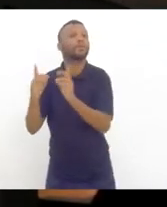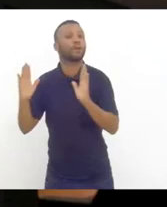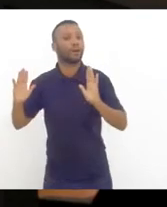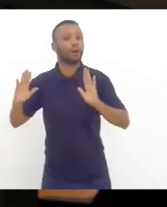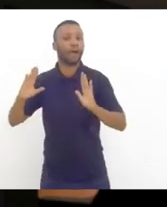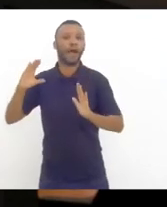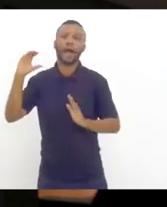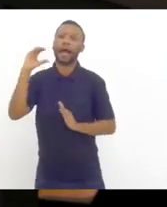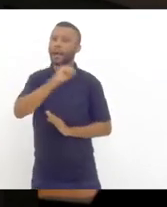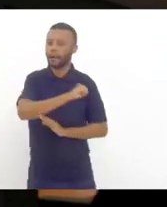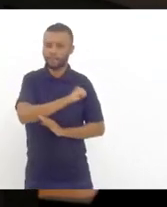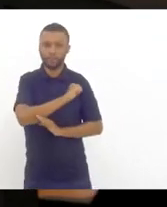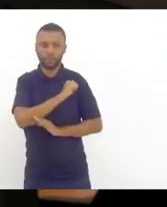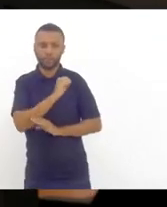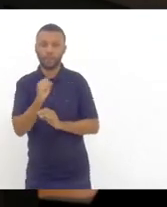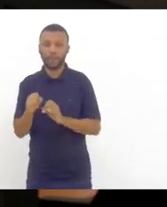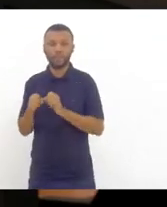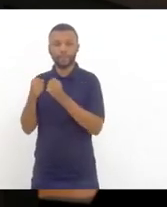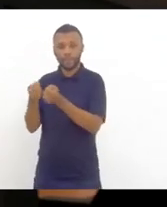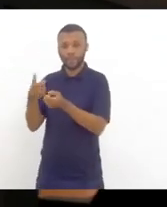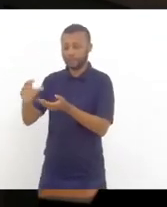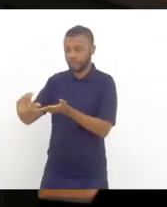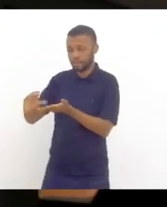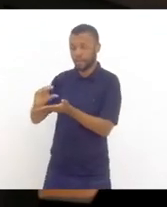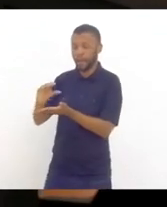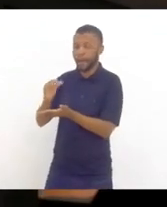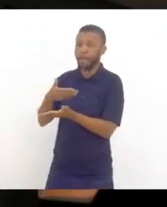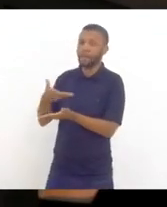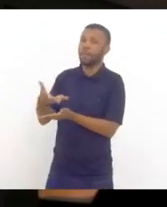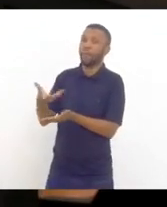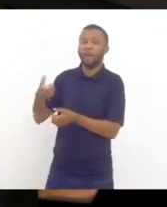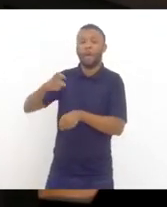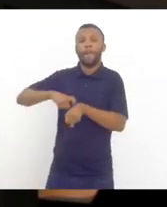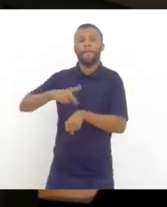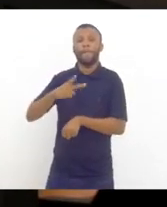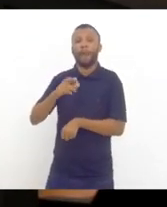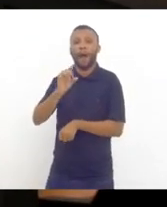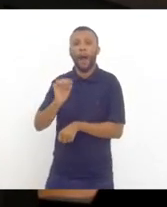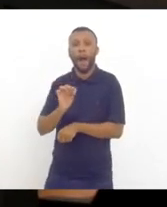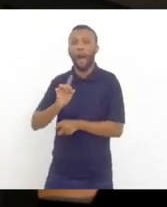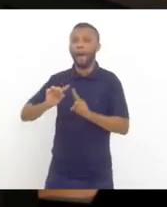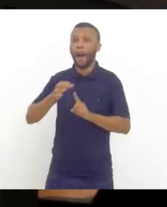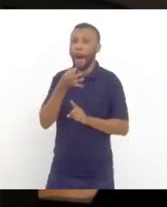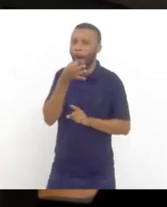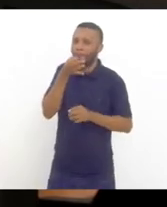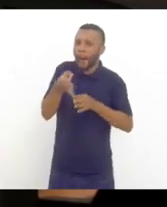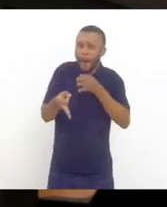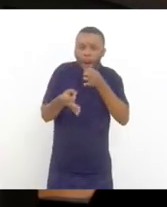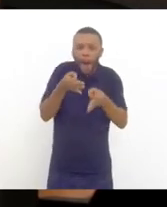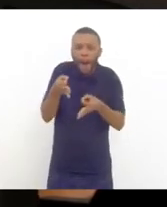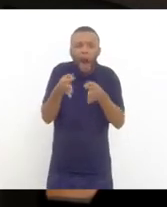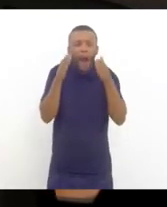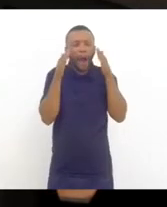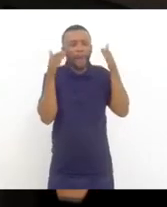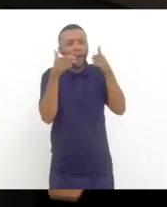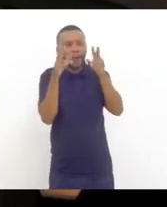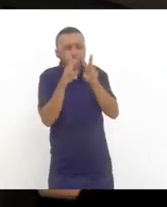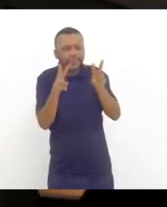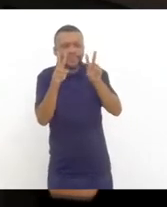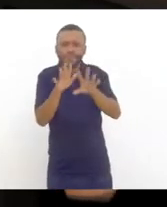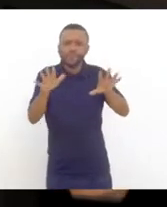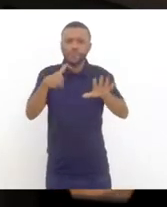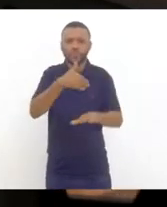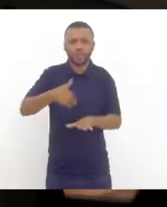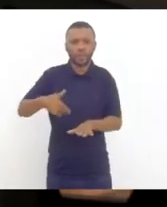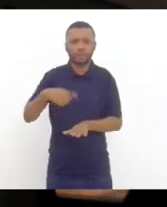né? Defendendo isso, é receber o quanto antes, mas o melhor prazo possível. Mas pensando em uma linha argumentativa, olhando para todo o Estado, que é como a gente